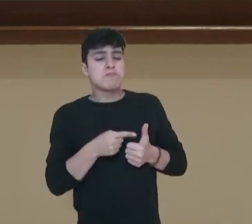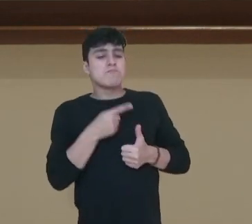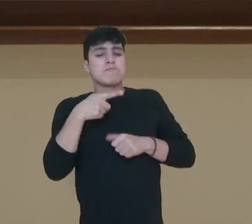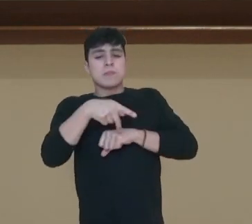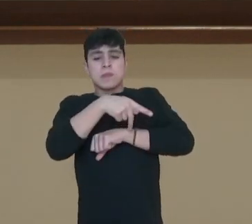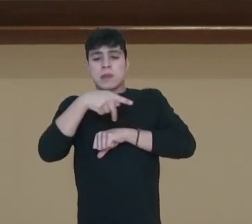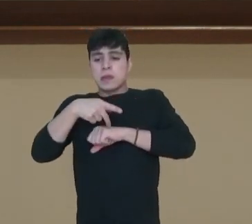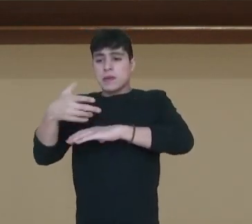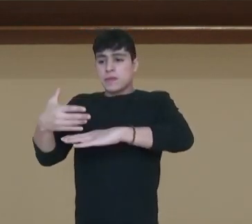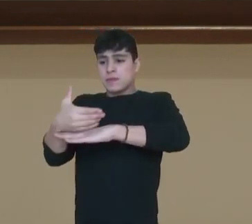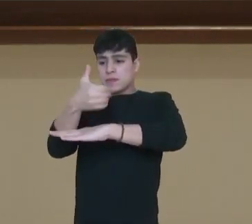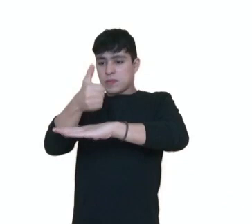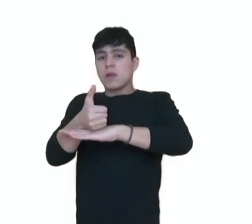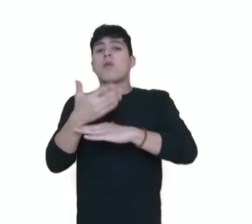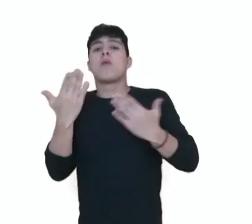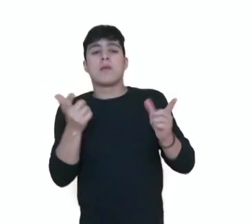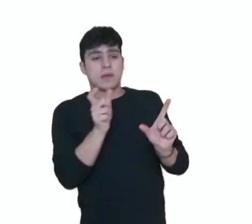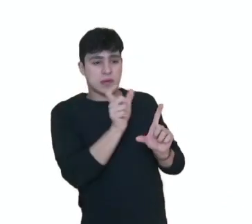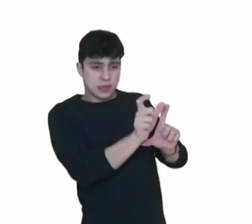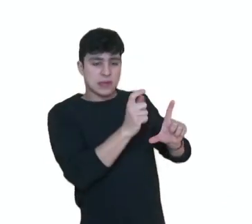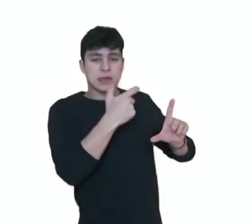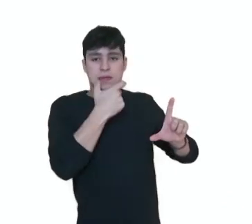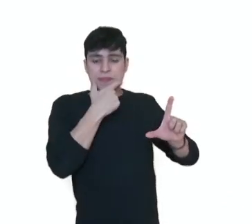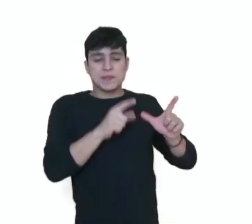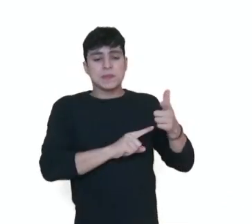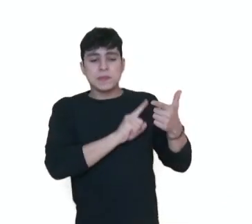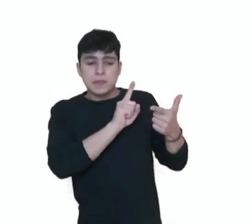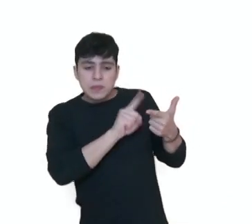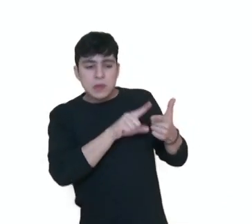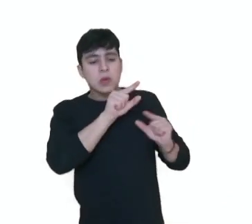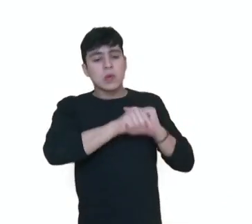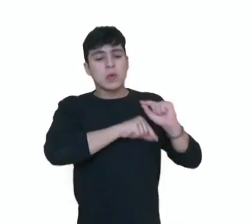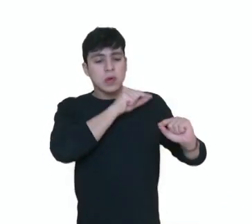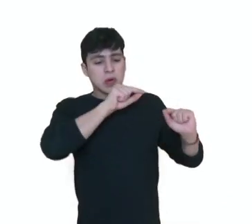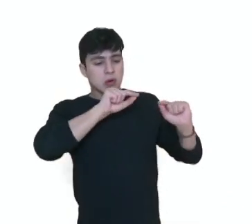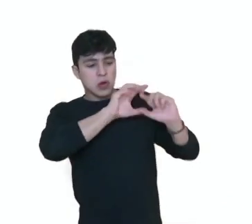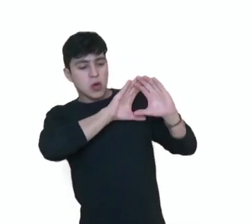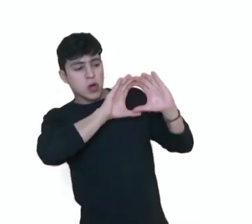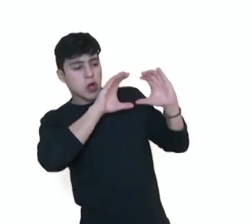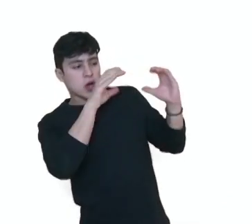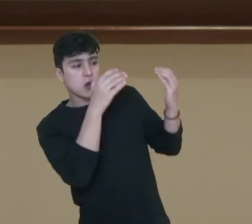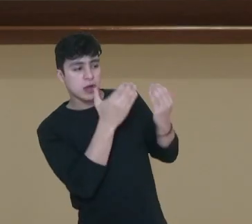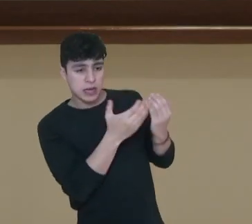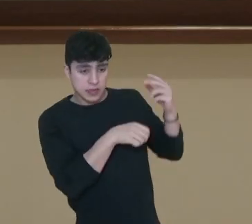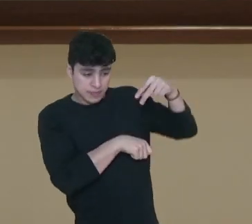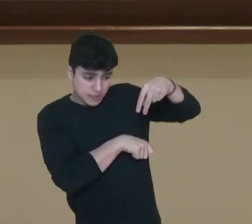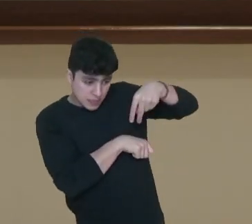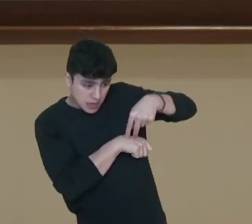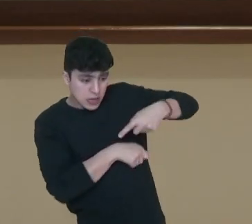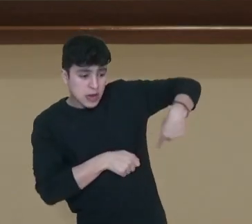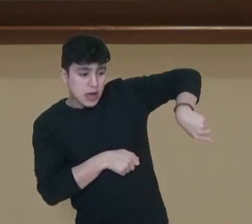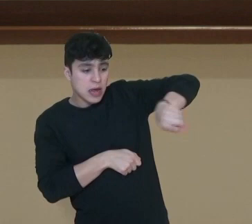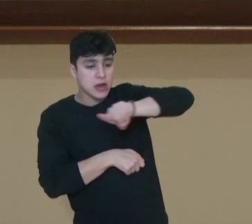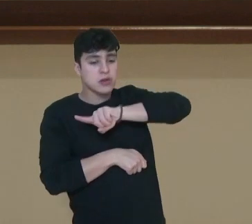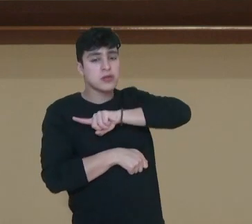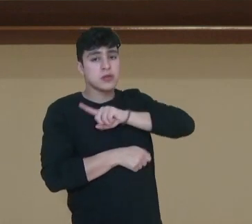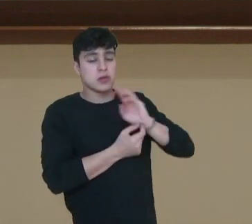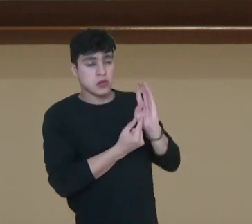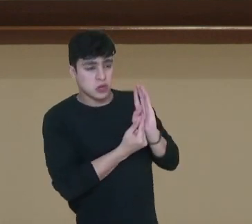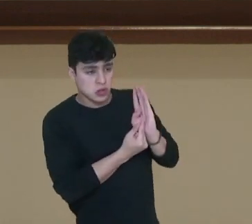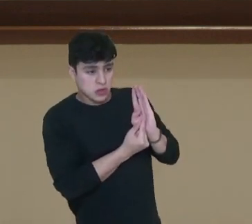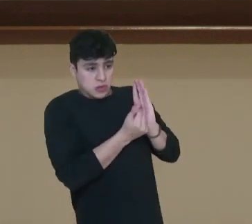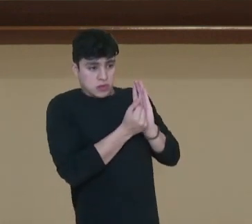a Inglaterra. A reivindicação do Partido do Congresso, que era um partido composto por burgueses